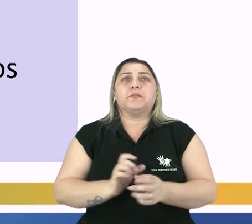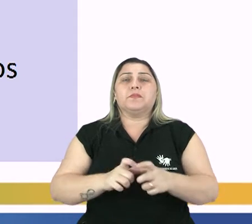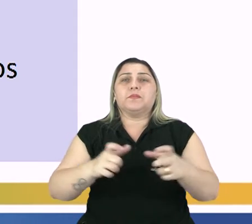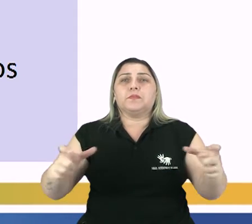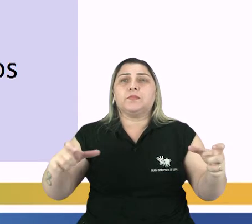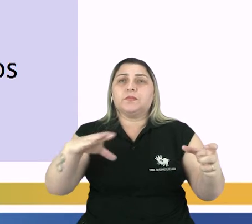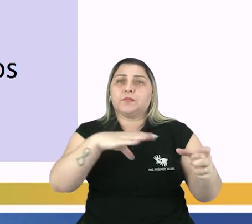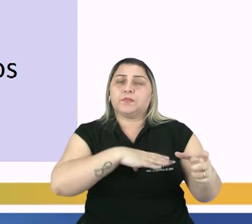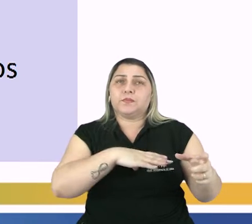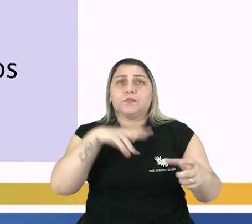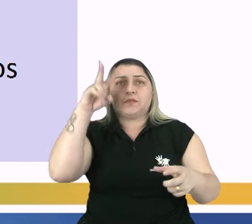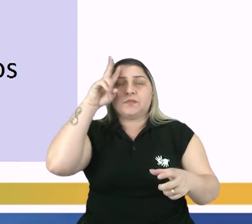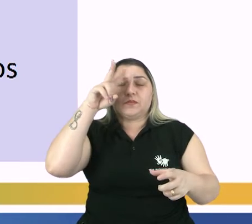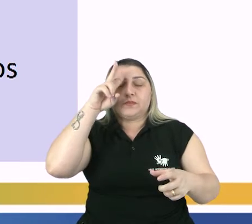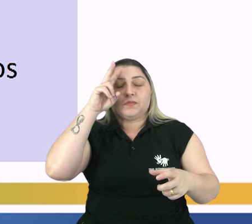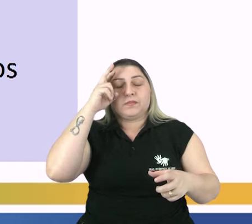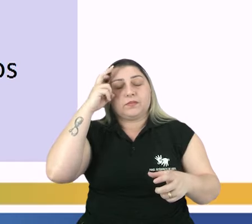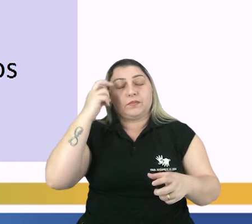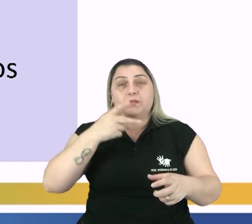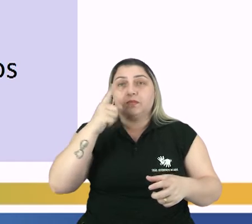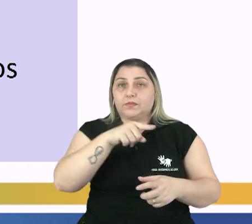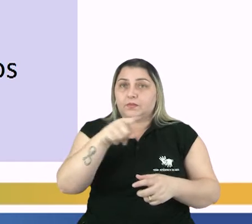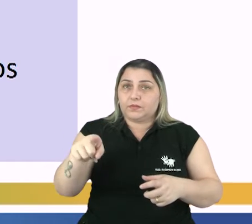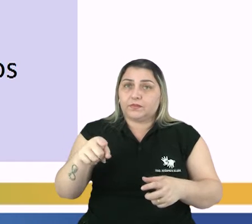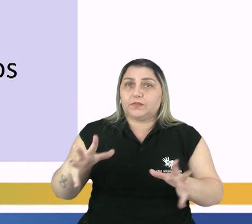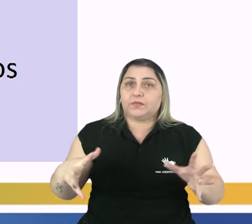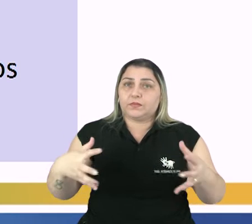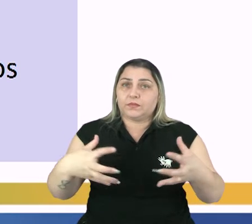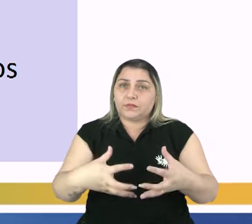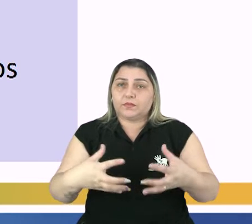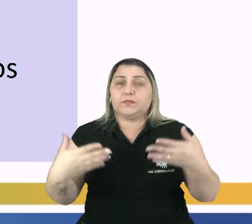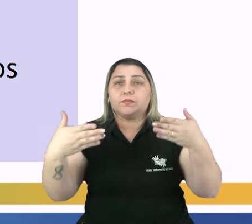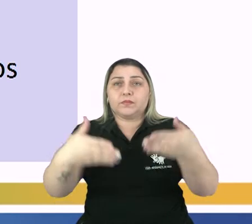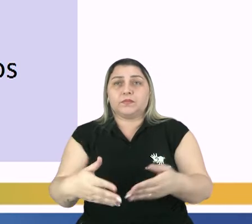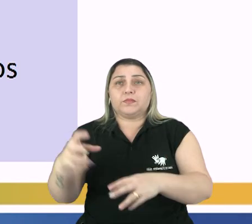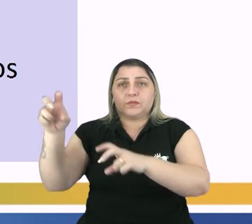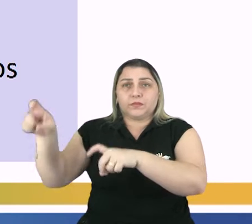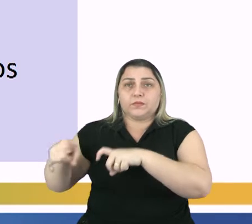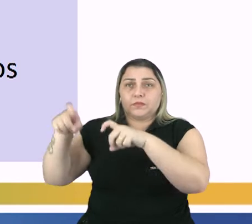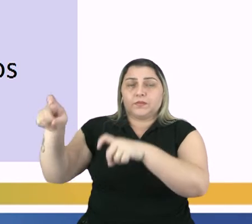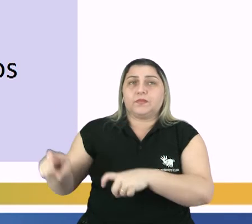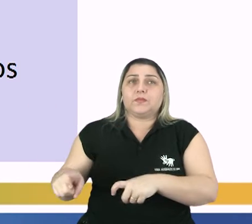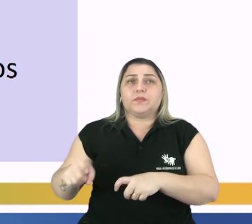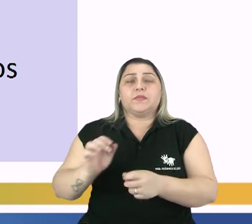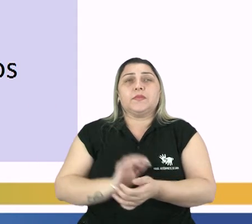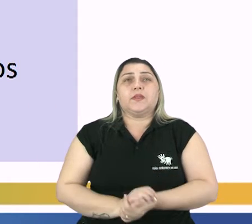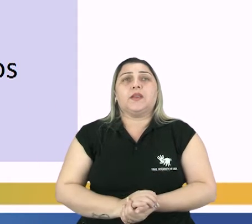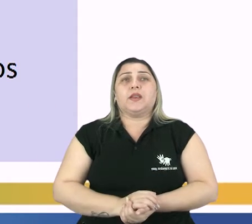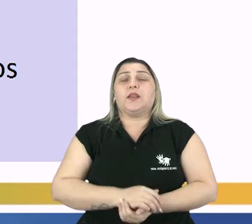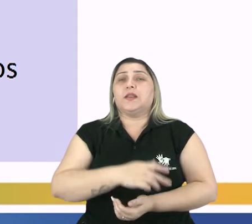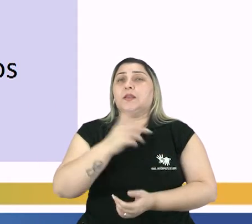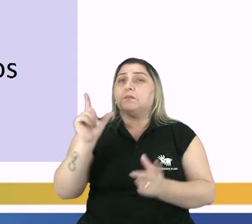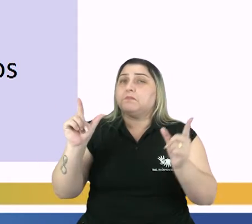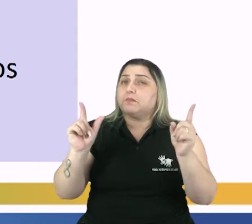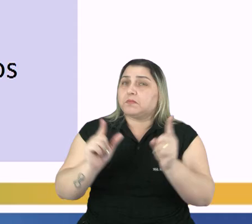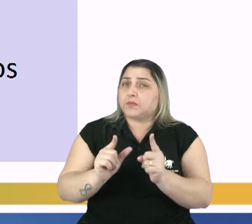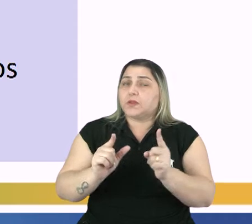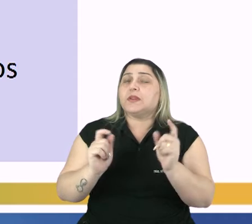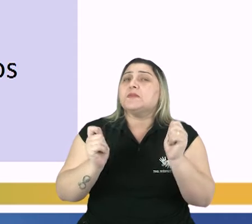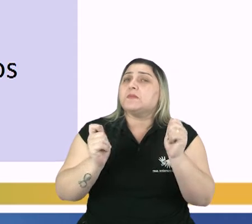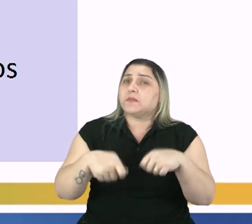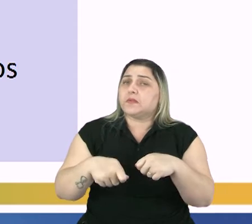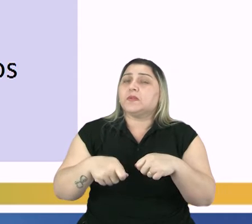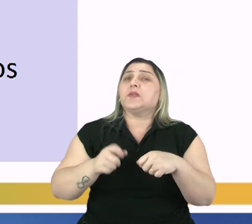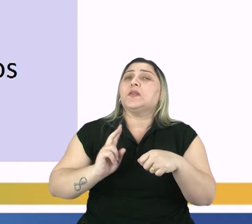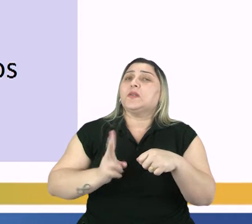das cidades. Lembra que eu falei para vocês, com a mecanização chegando ao campo, nem todos os pequenos agricultores têm